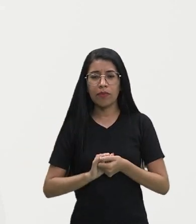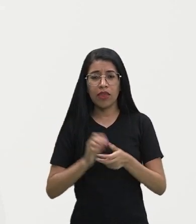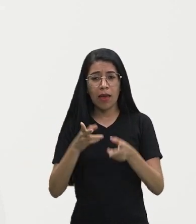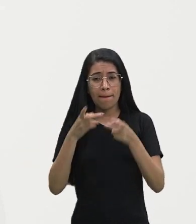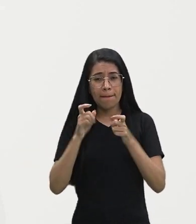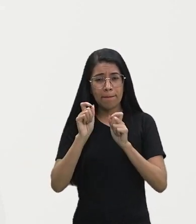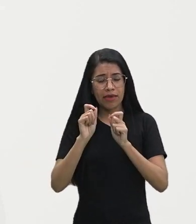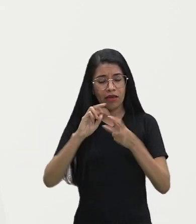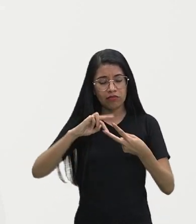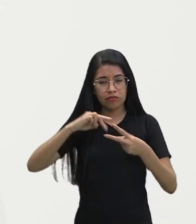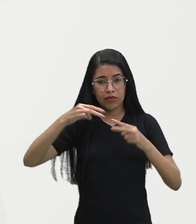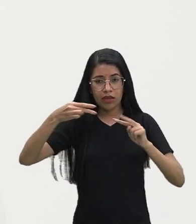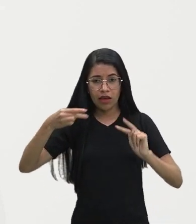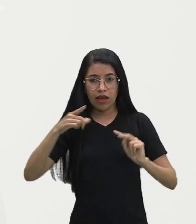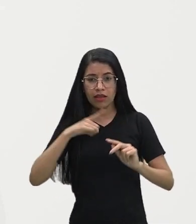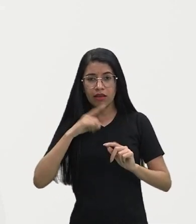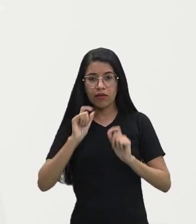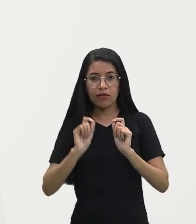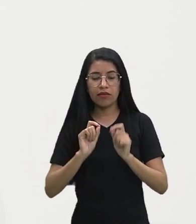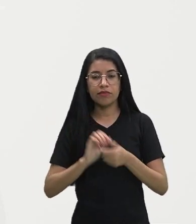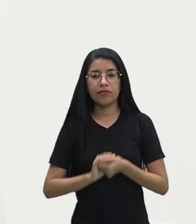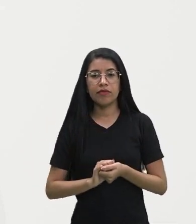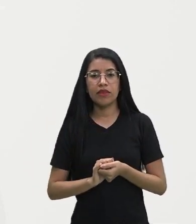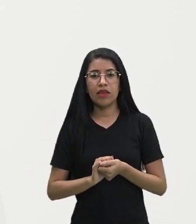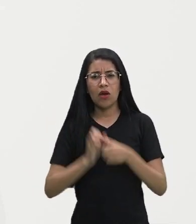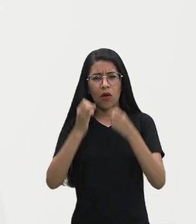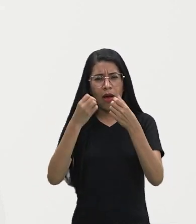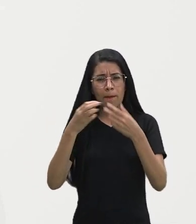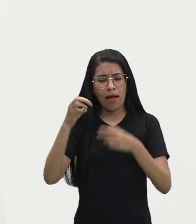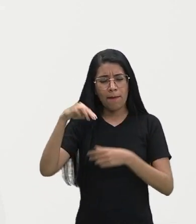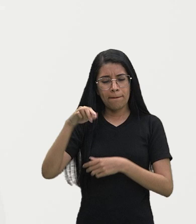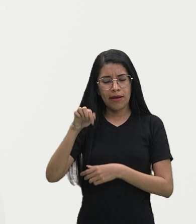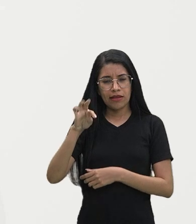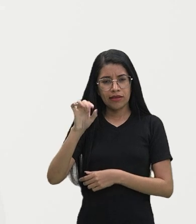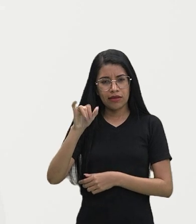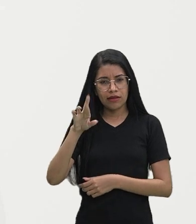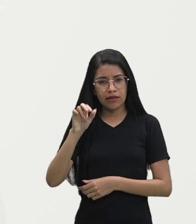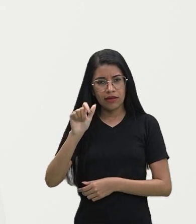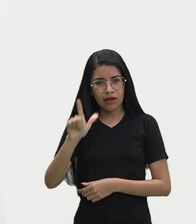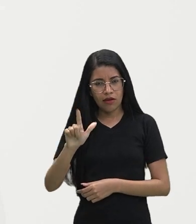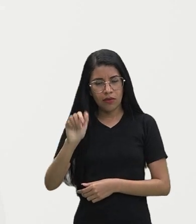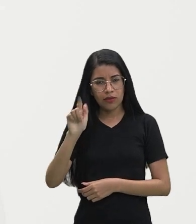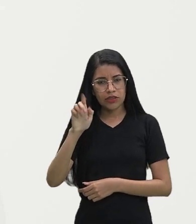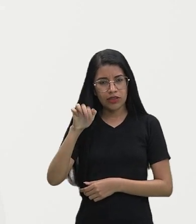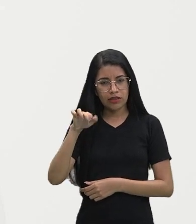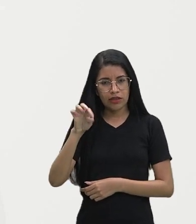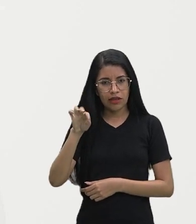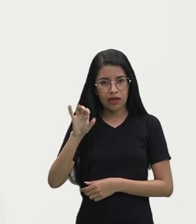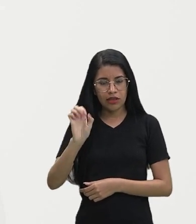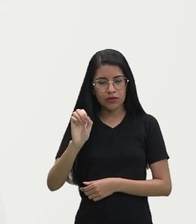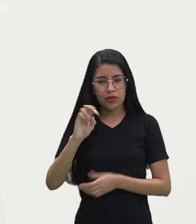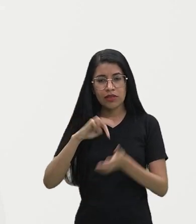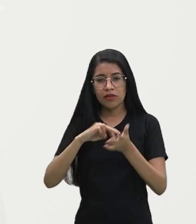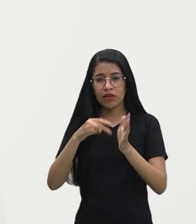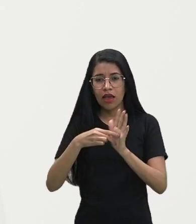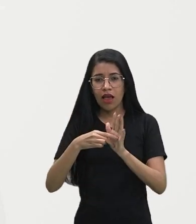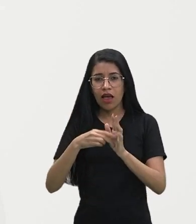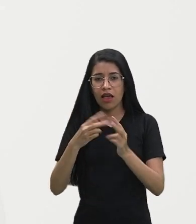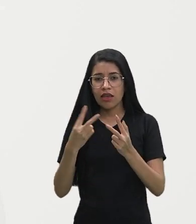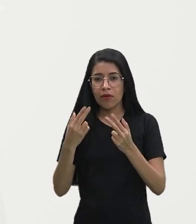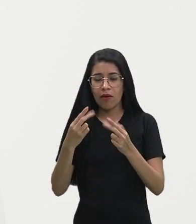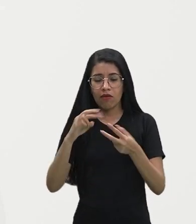material genético, gente, quando eu falo material genético, tá? Nesse caso, você vai entender que é o mesmo que